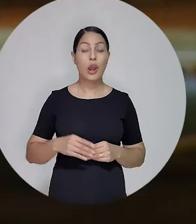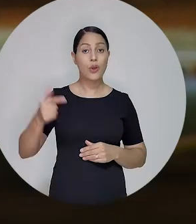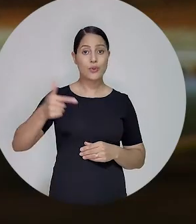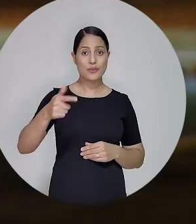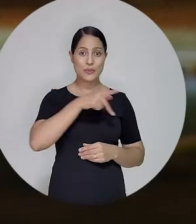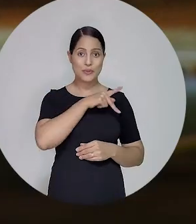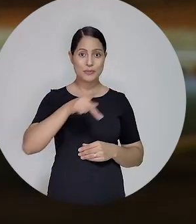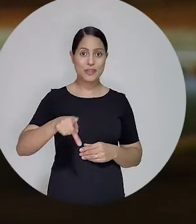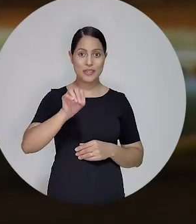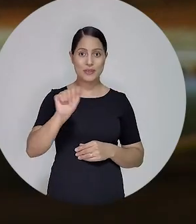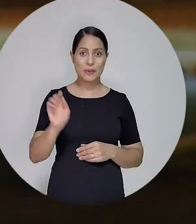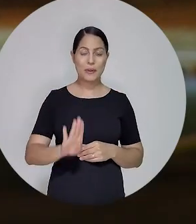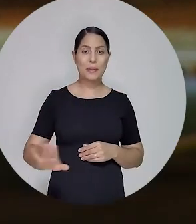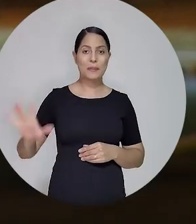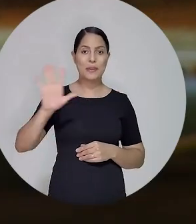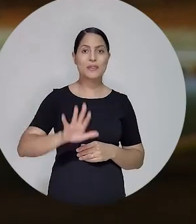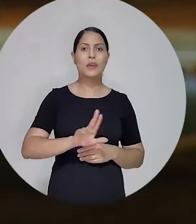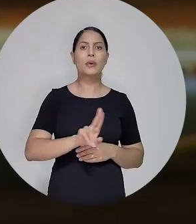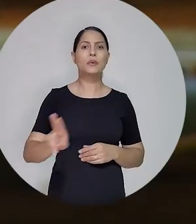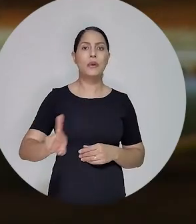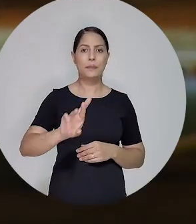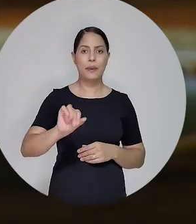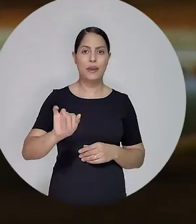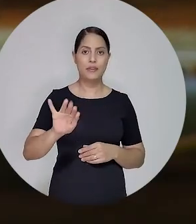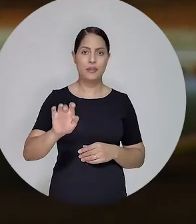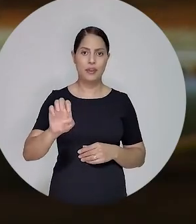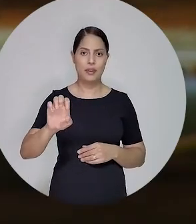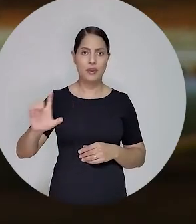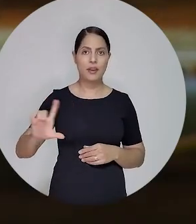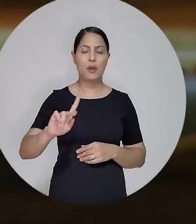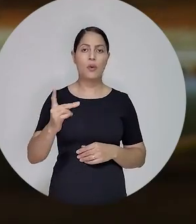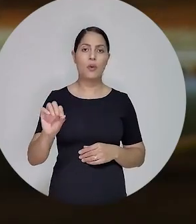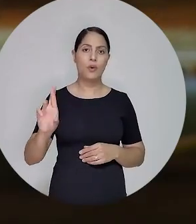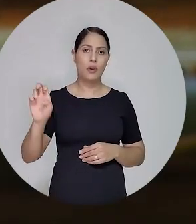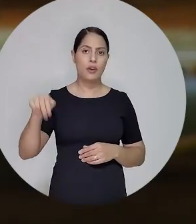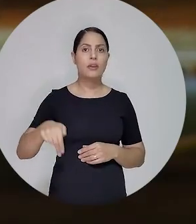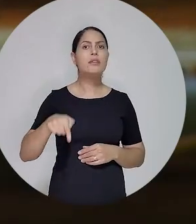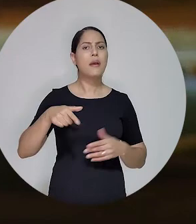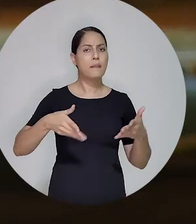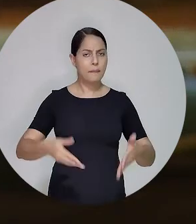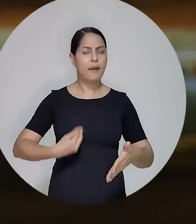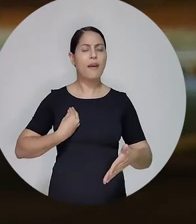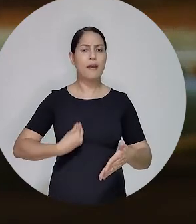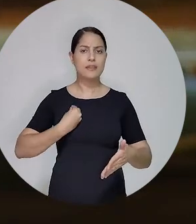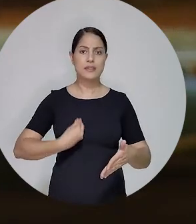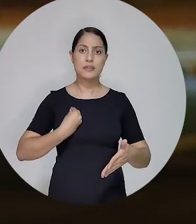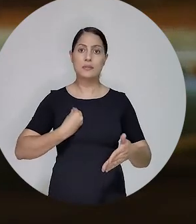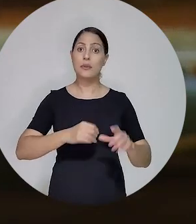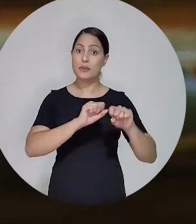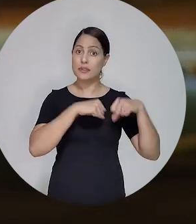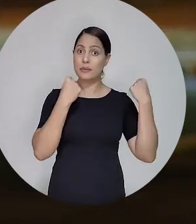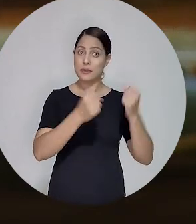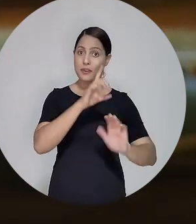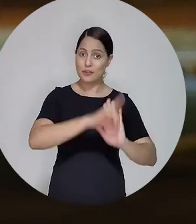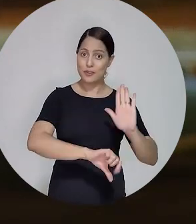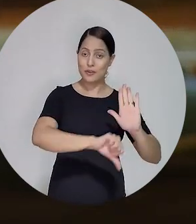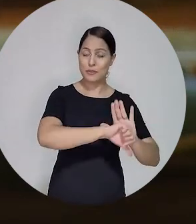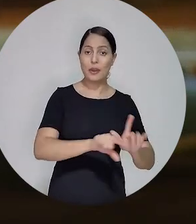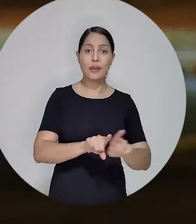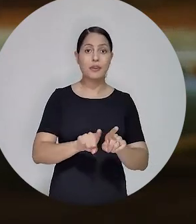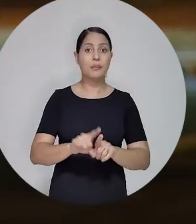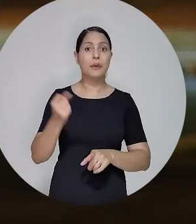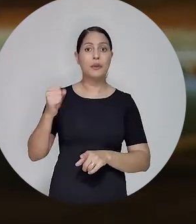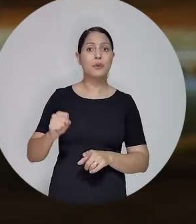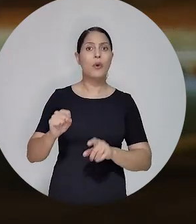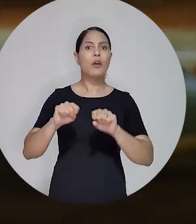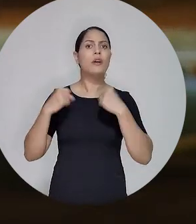O vice-presidente da OAB Nacional, Rafael Horne, participou da solenidade de abertura do Seminário de Direito Penal e do